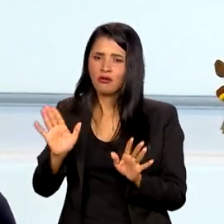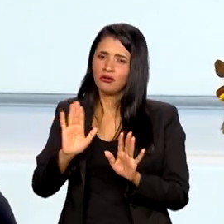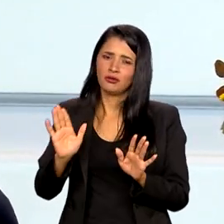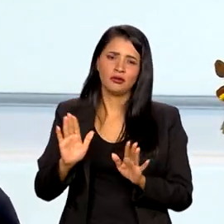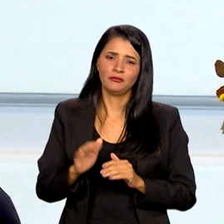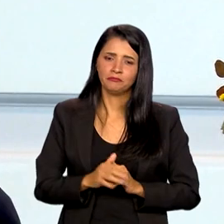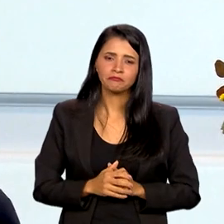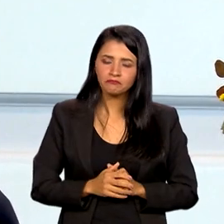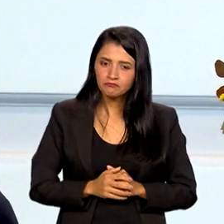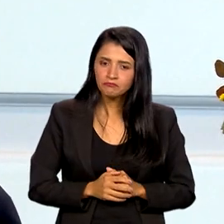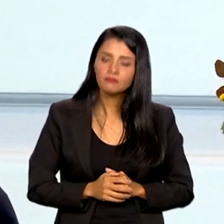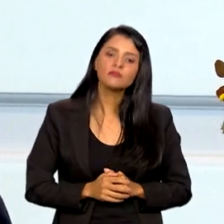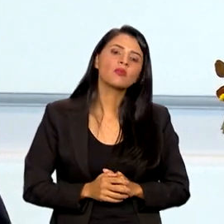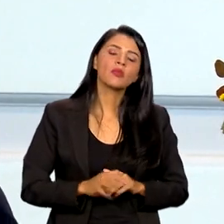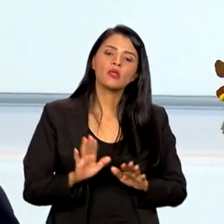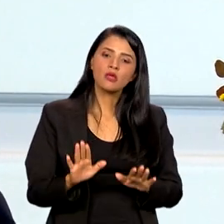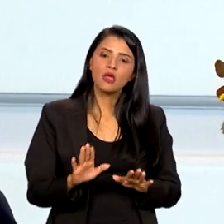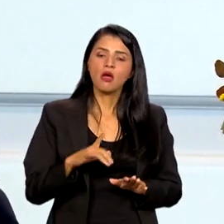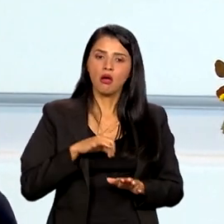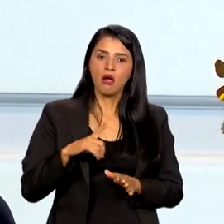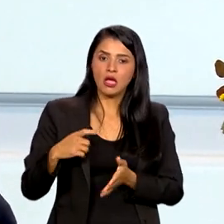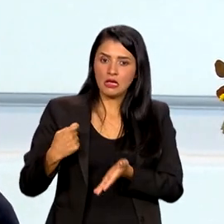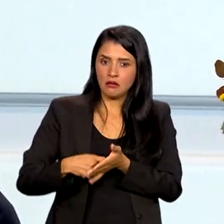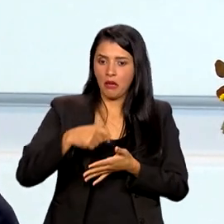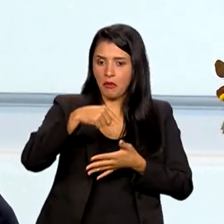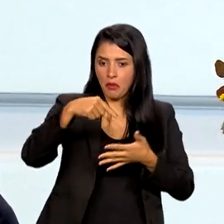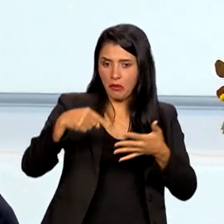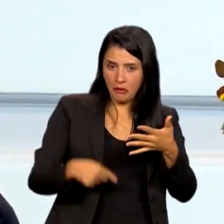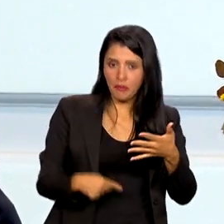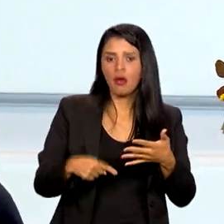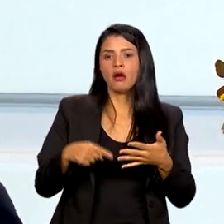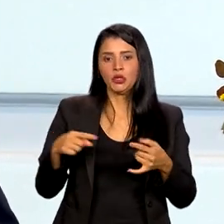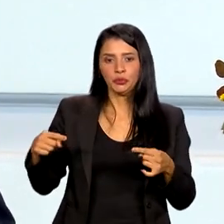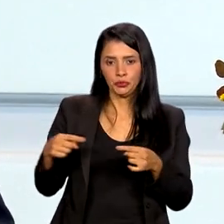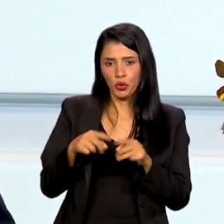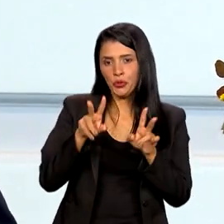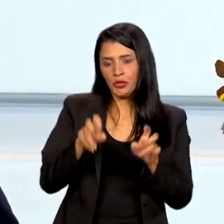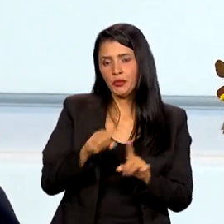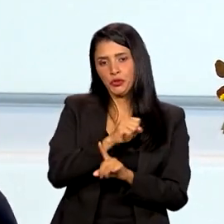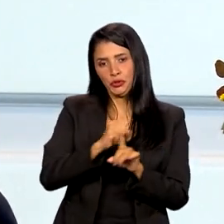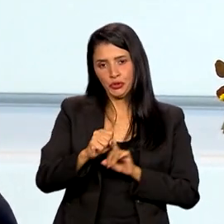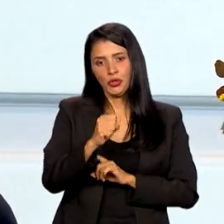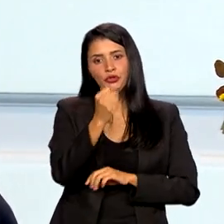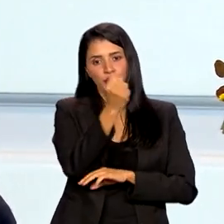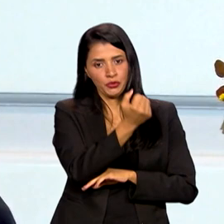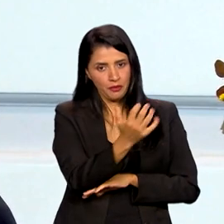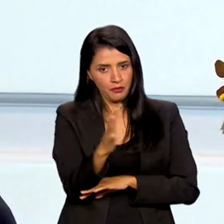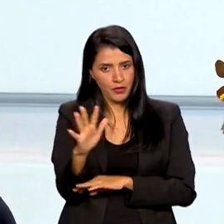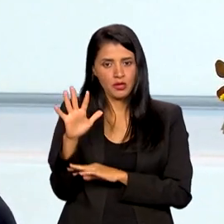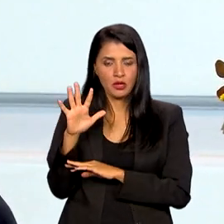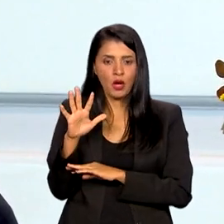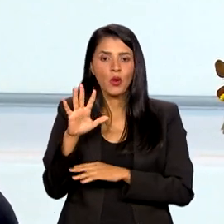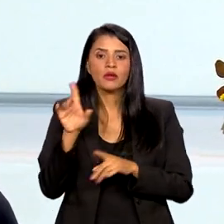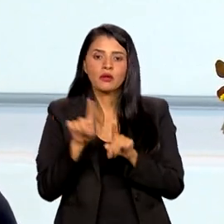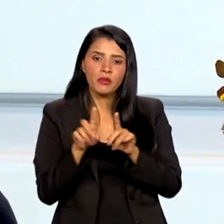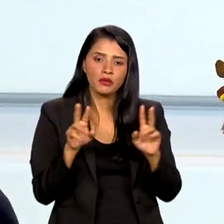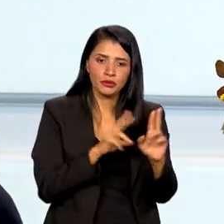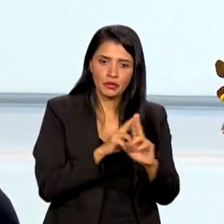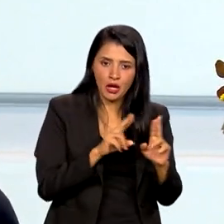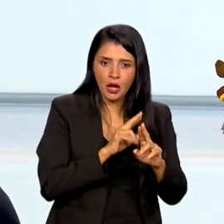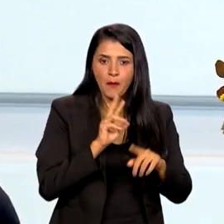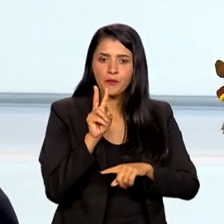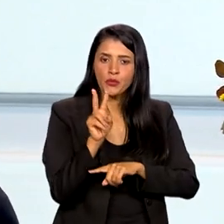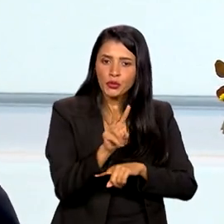isso. As exigências socioambientais e relacionadas a, por exemplo, proteção do trabalho,